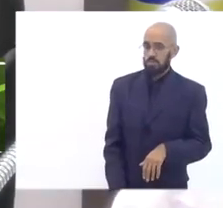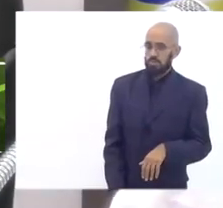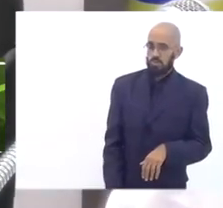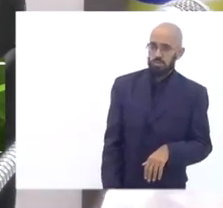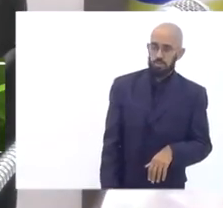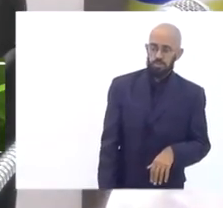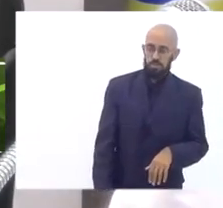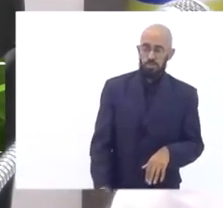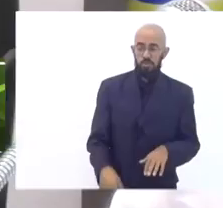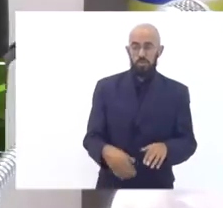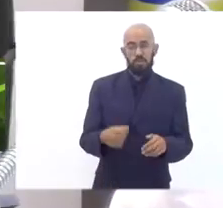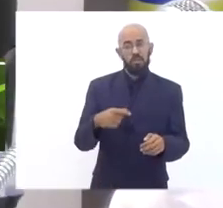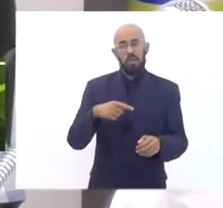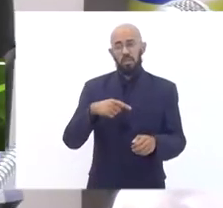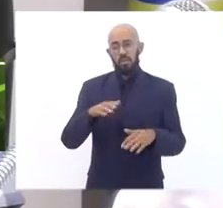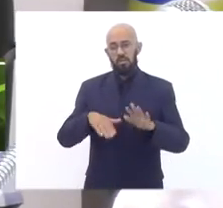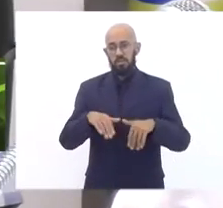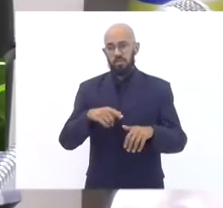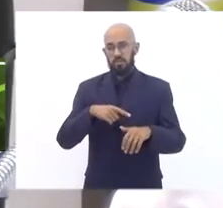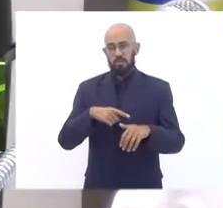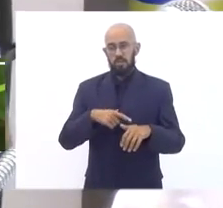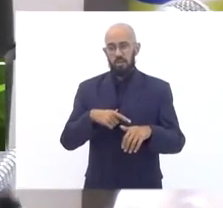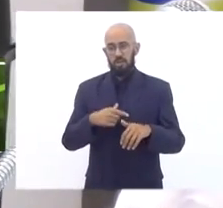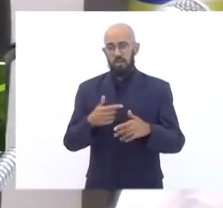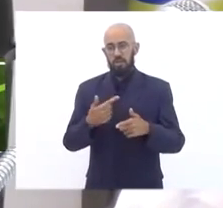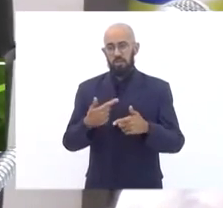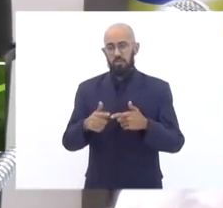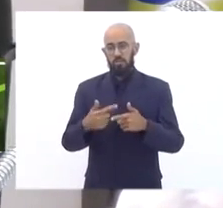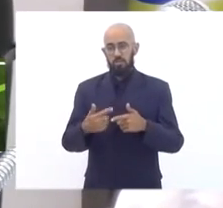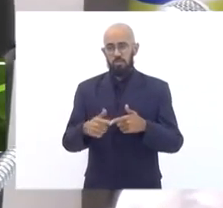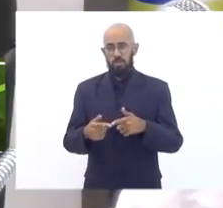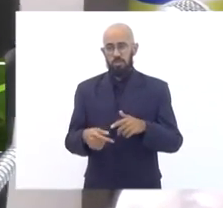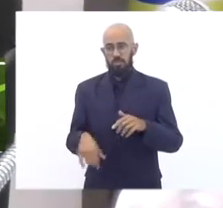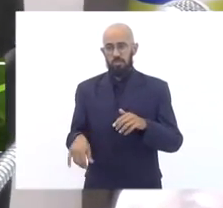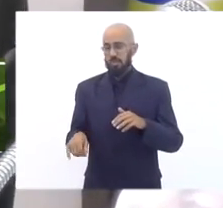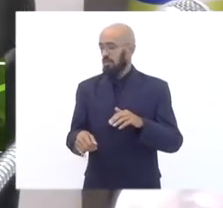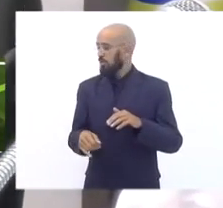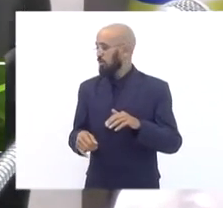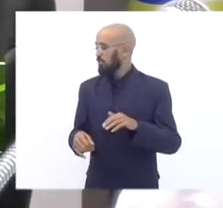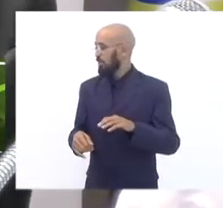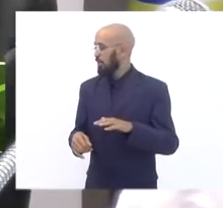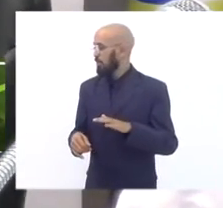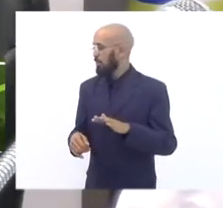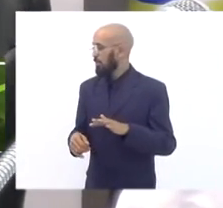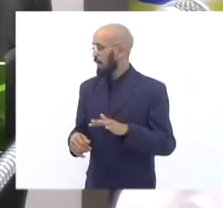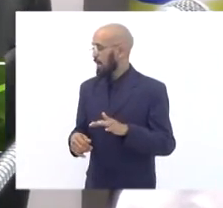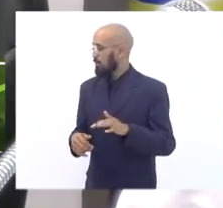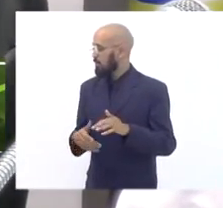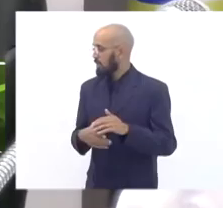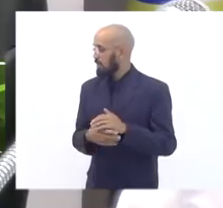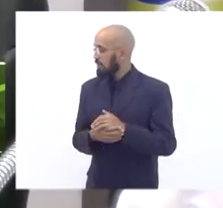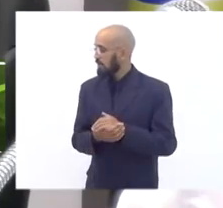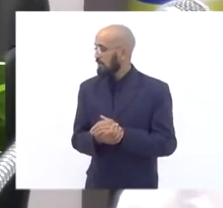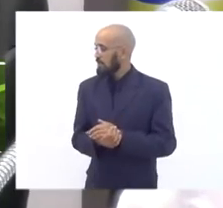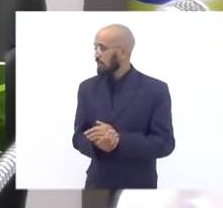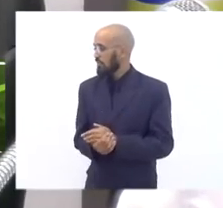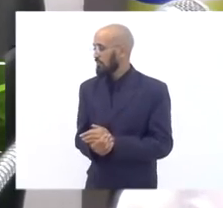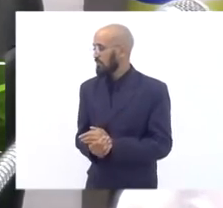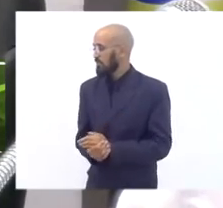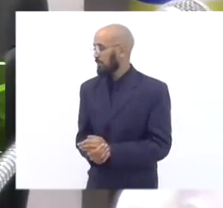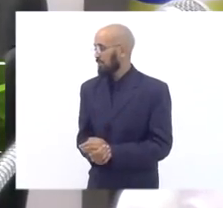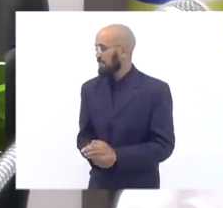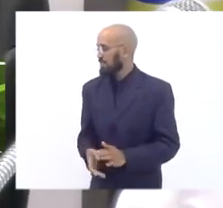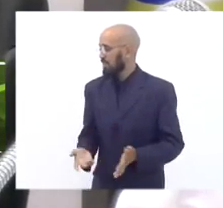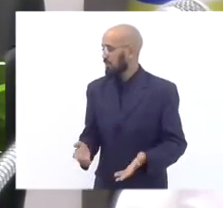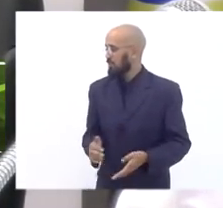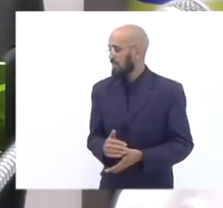caranguejo debaixo desse angu, que não pode de forma alguma 10, 11 aditivos e